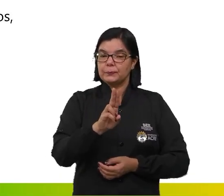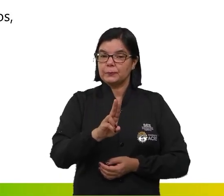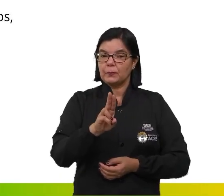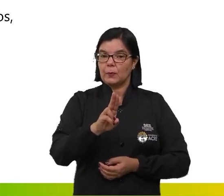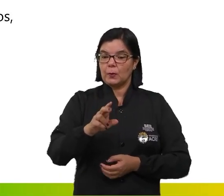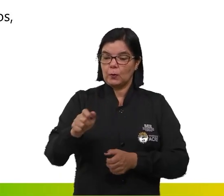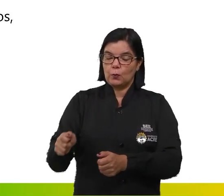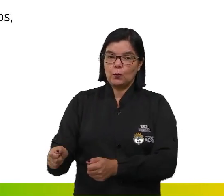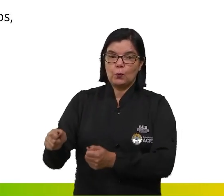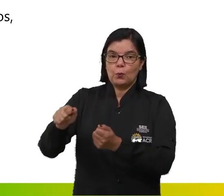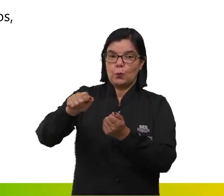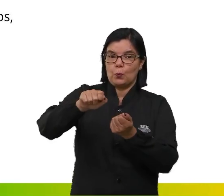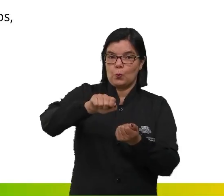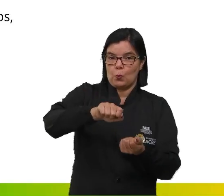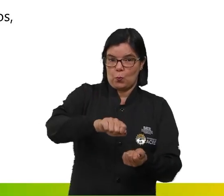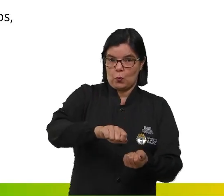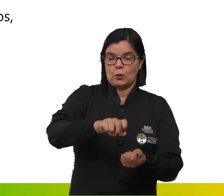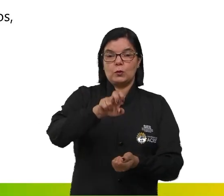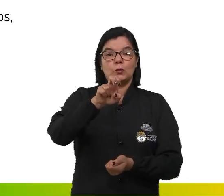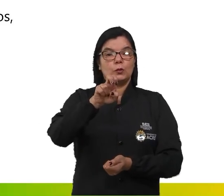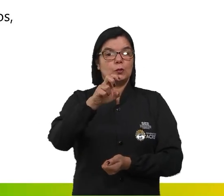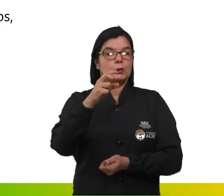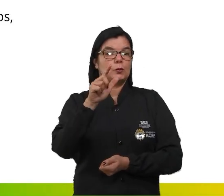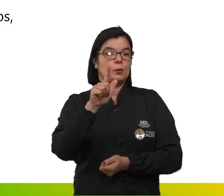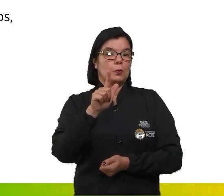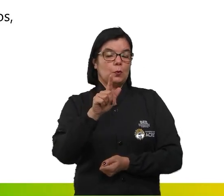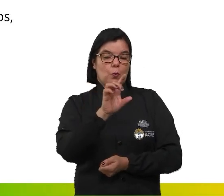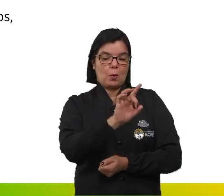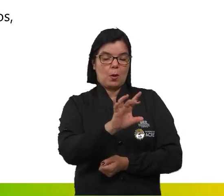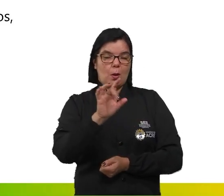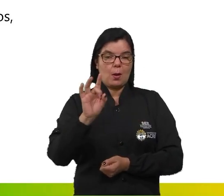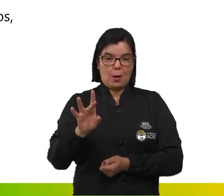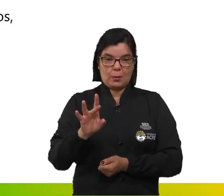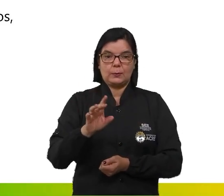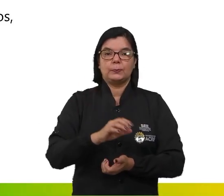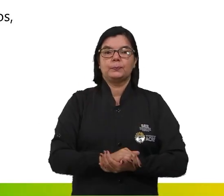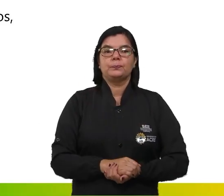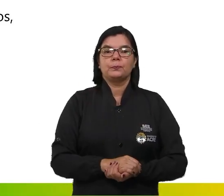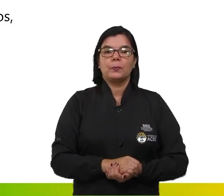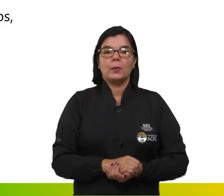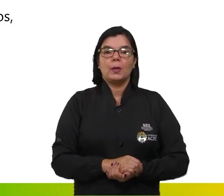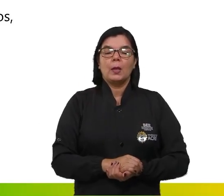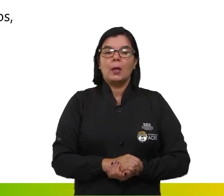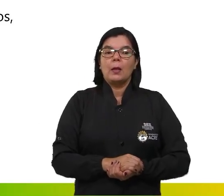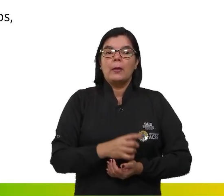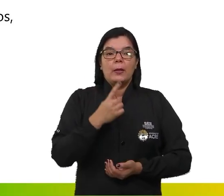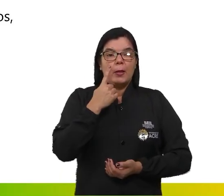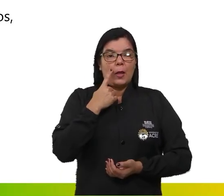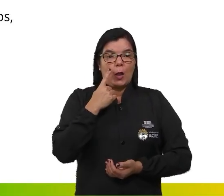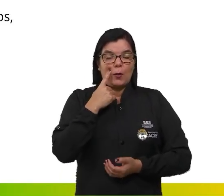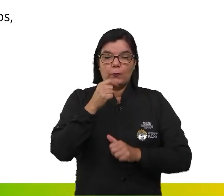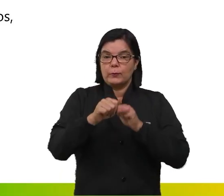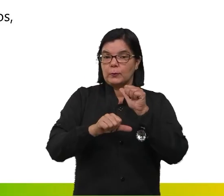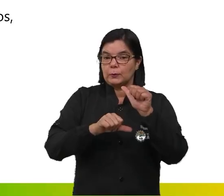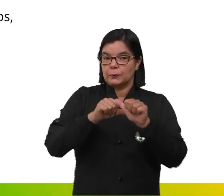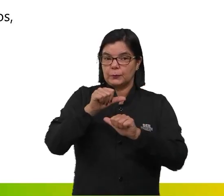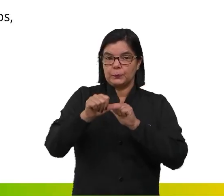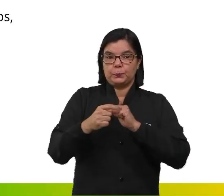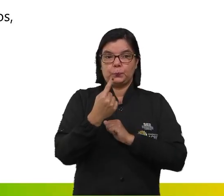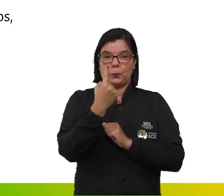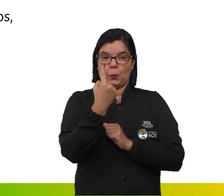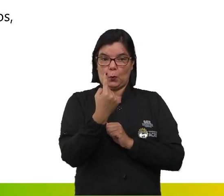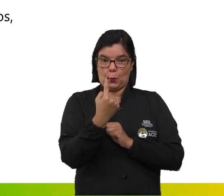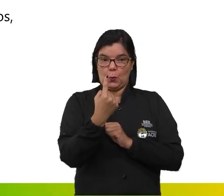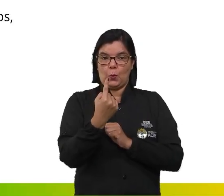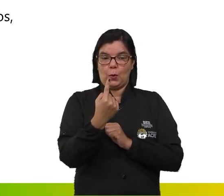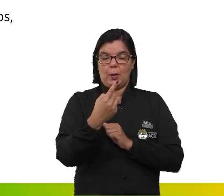Você está usando um balde que comporta 5 galões, cada balde 5 galões. Adote a convenção, 1